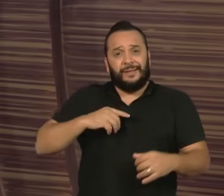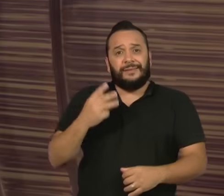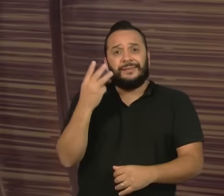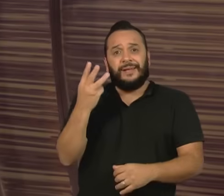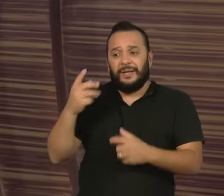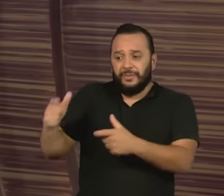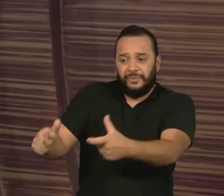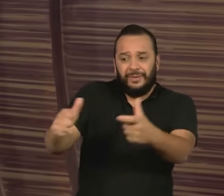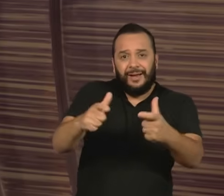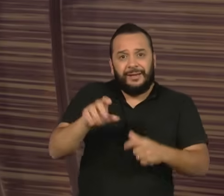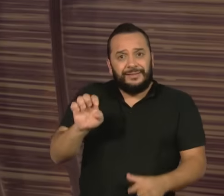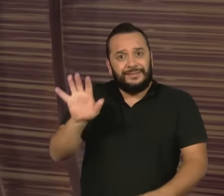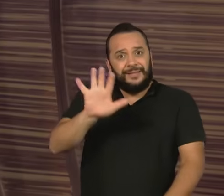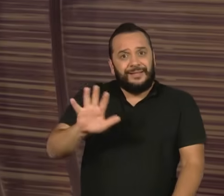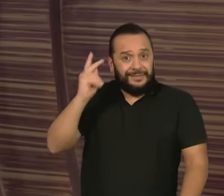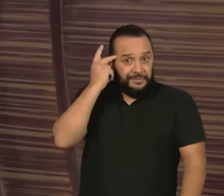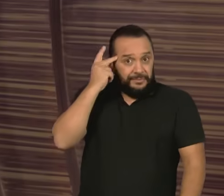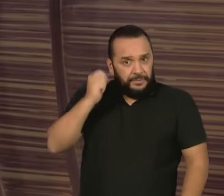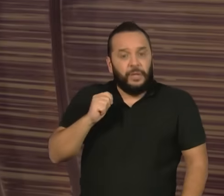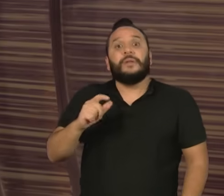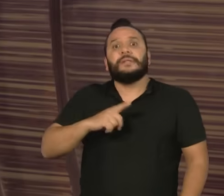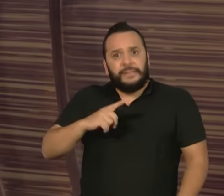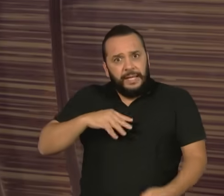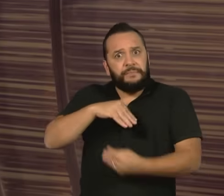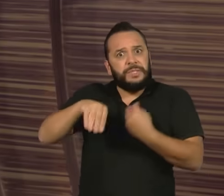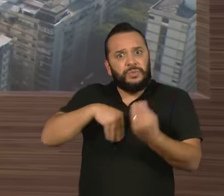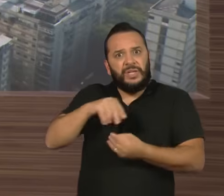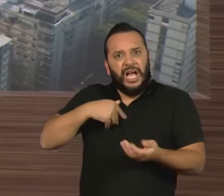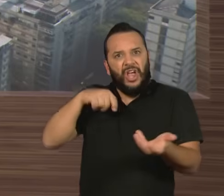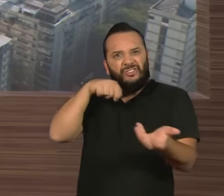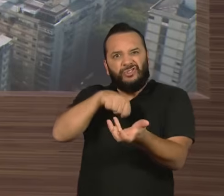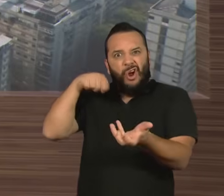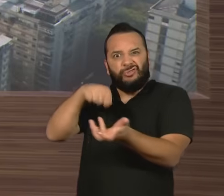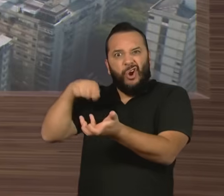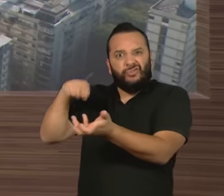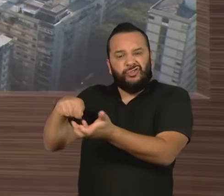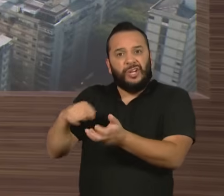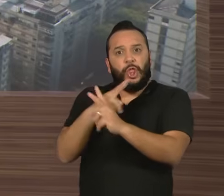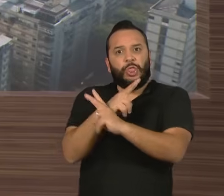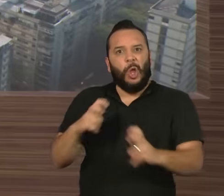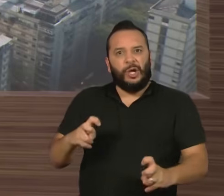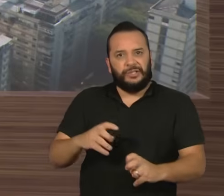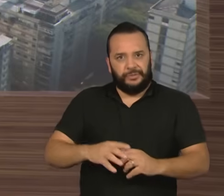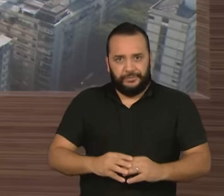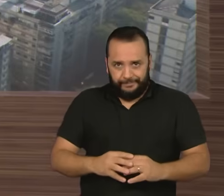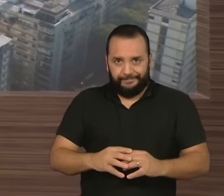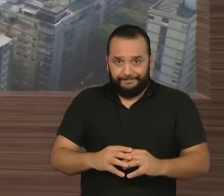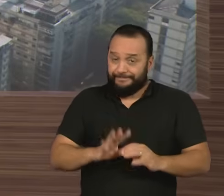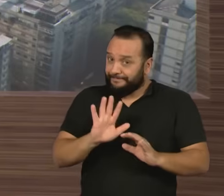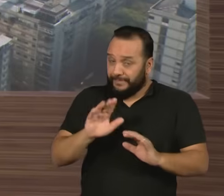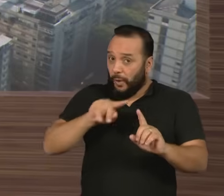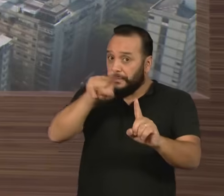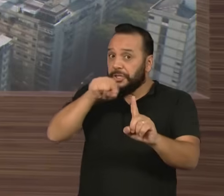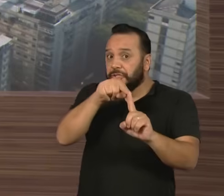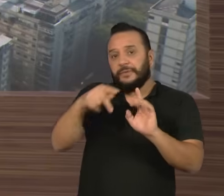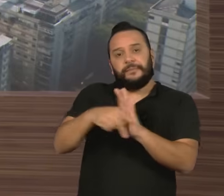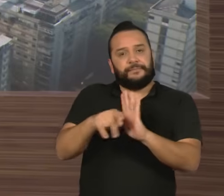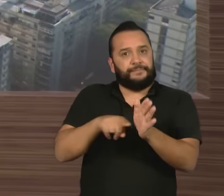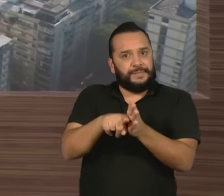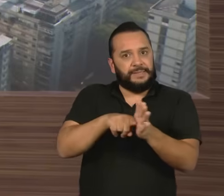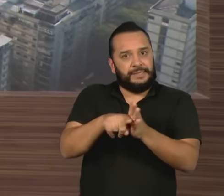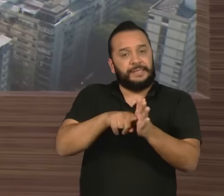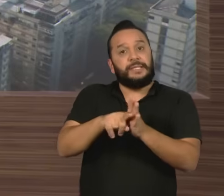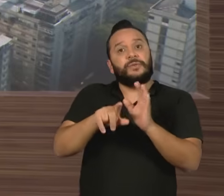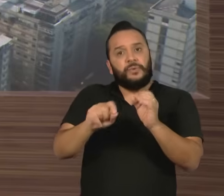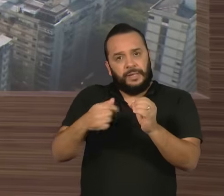São Paulo está contaminada por agrotóxicos. Um dos objetivos da pesquisa é servir de base científica